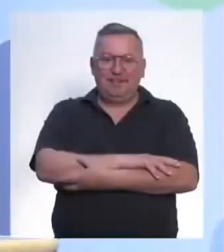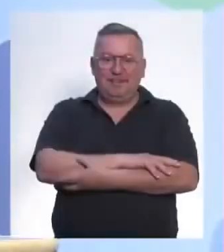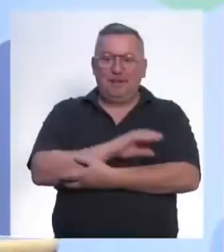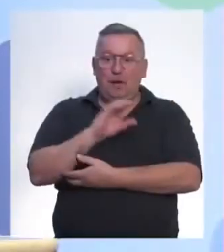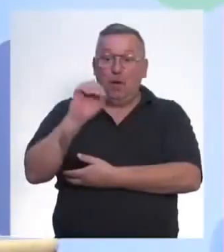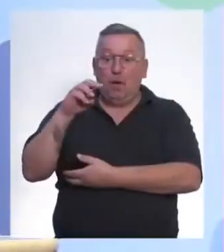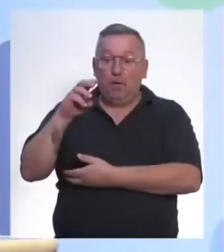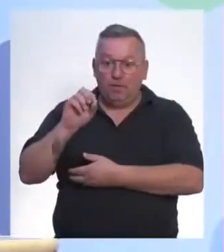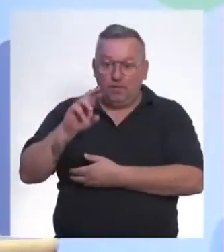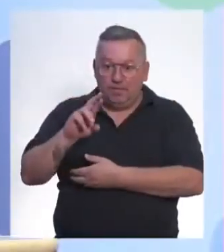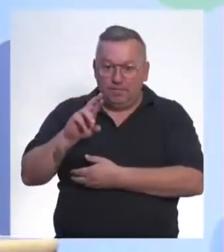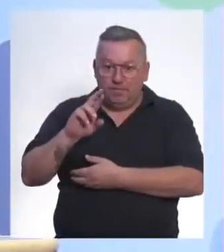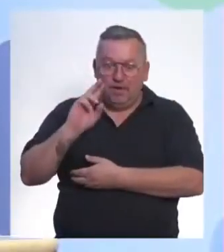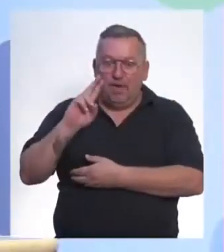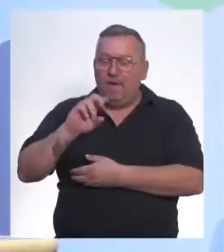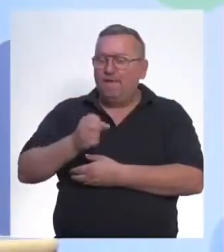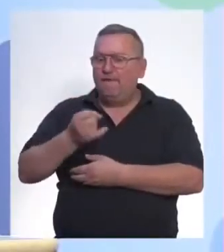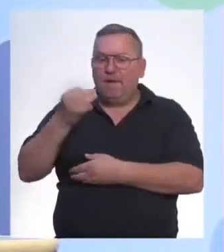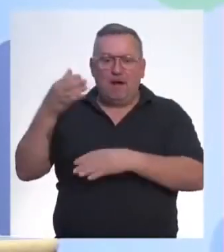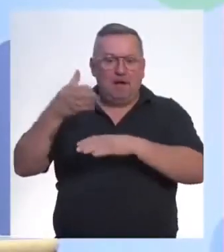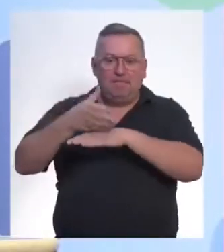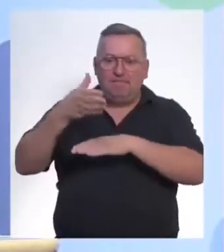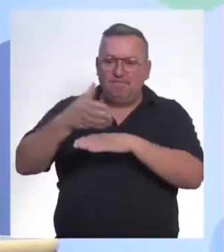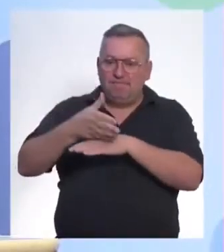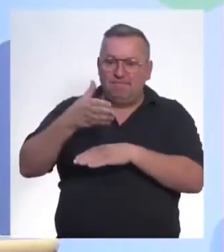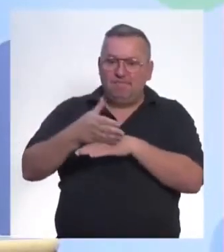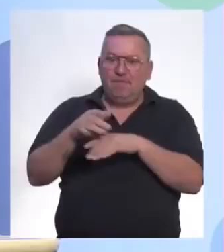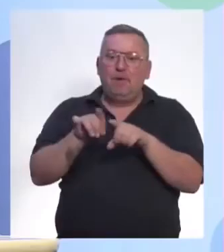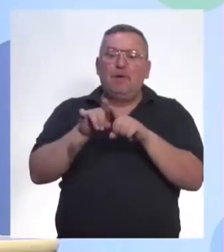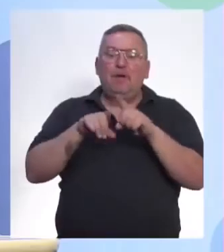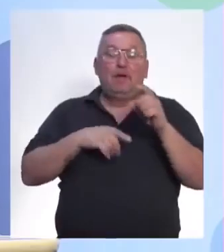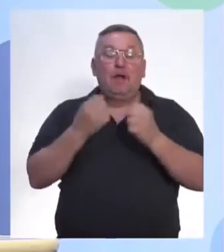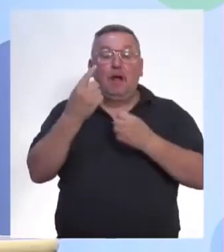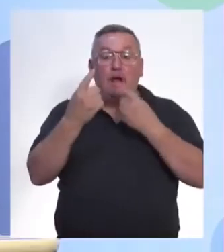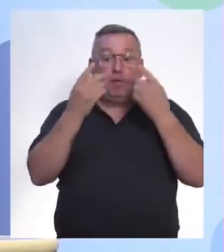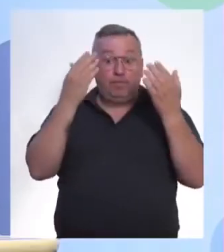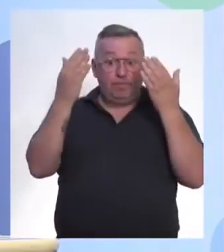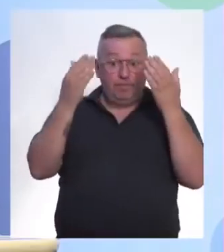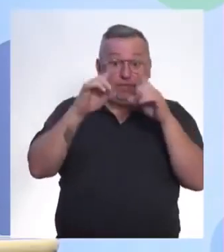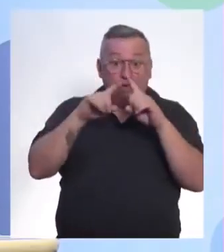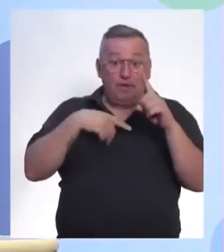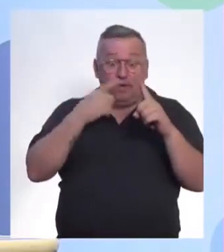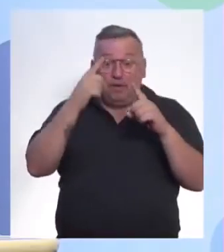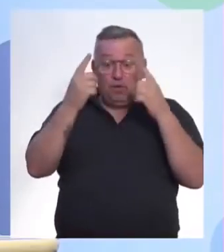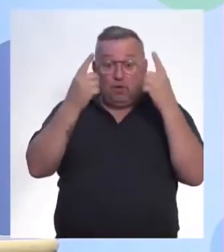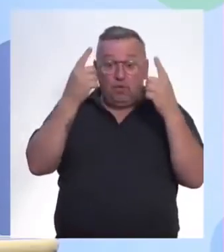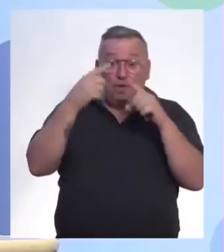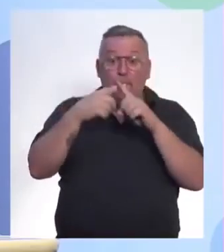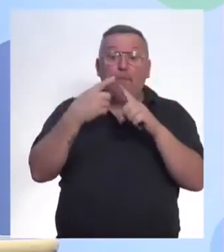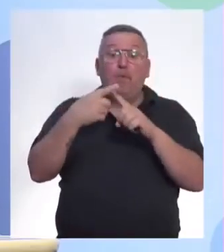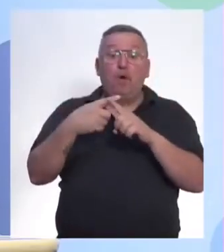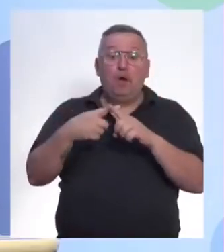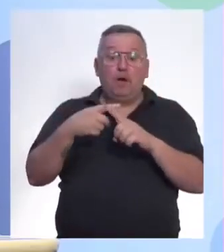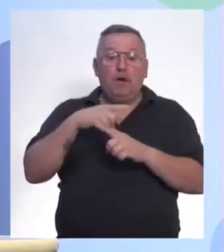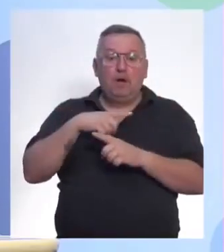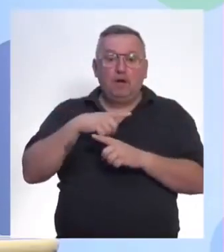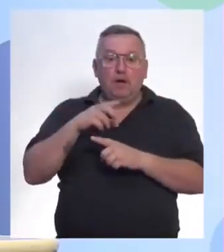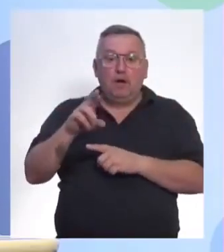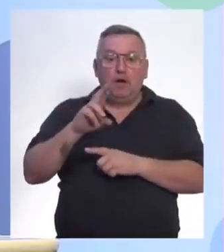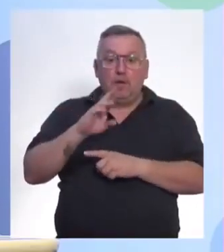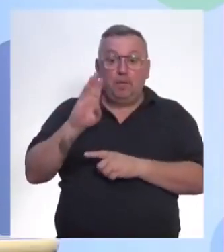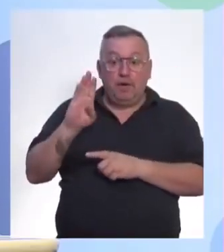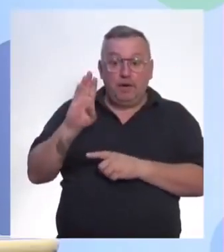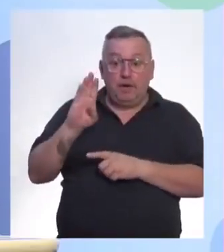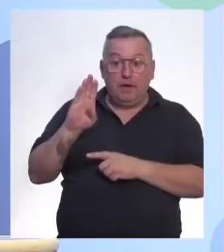Osmar, várias participações. Eles têm ainda algumas dúvidas. Eu falo de dúvidas por quê? Porque eu tenho tanto a resposta